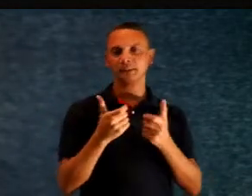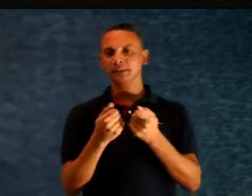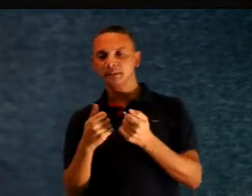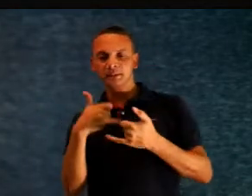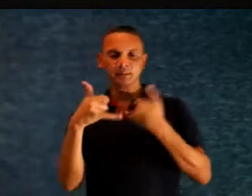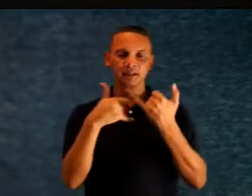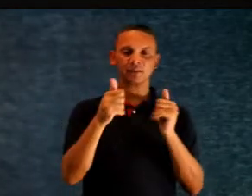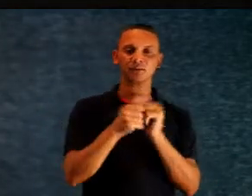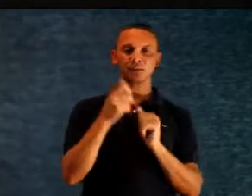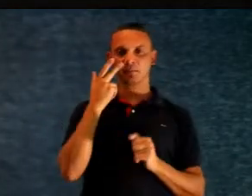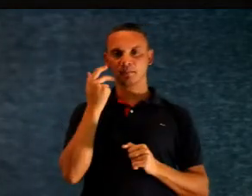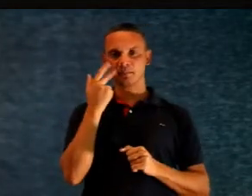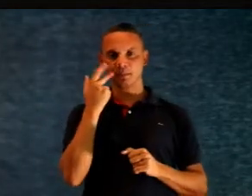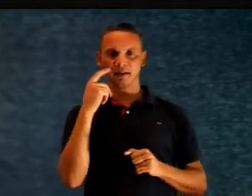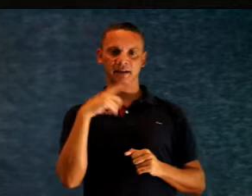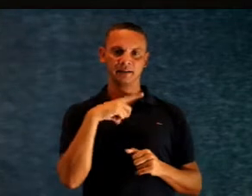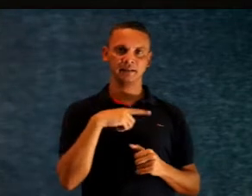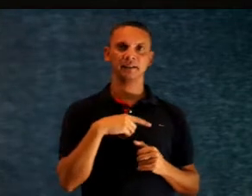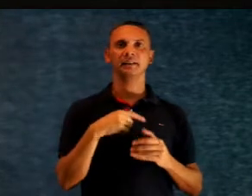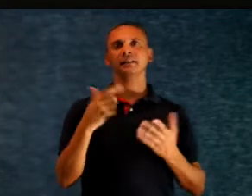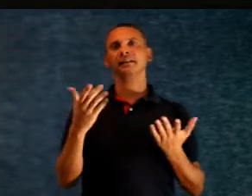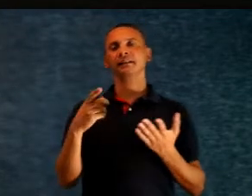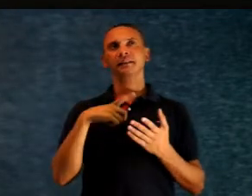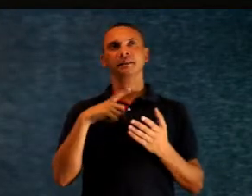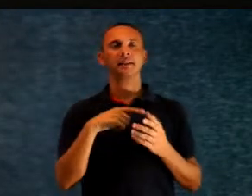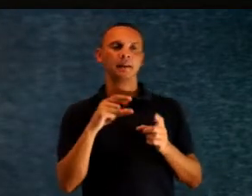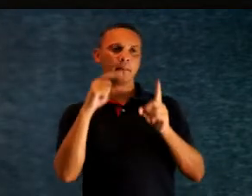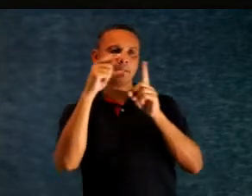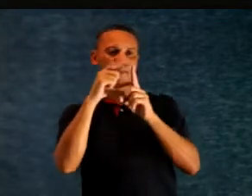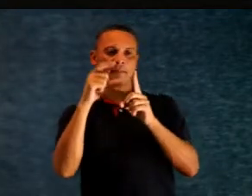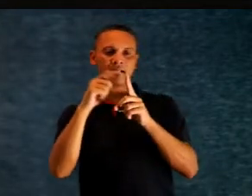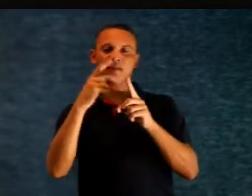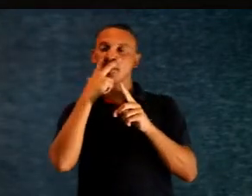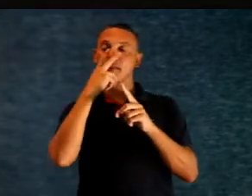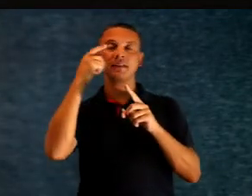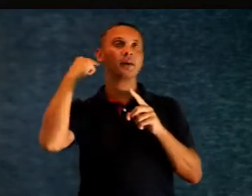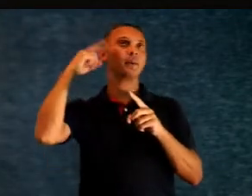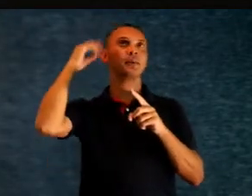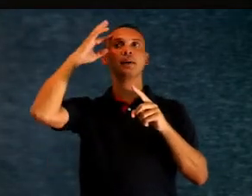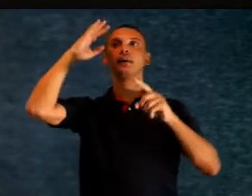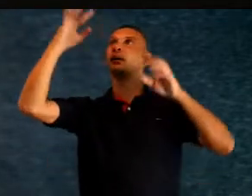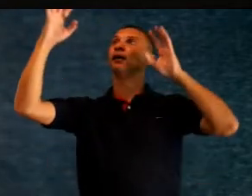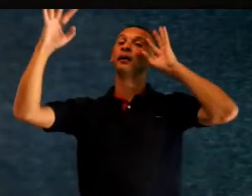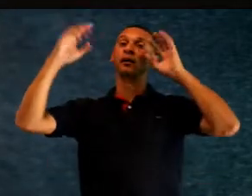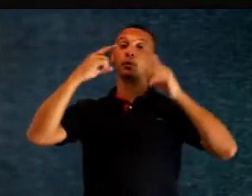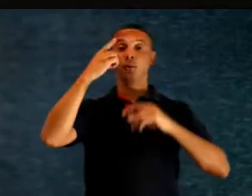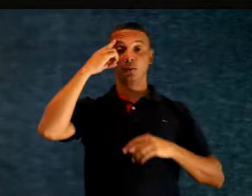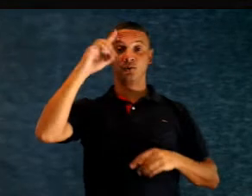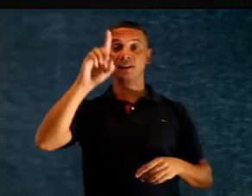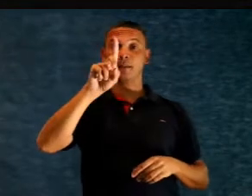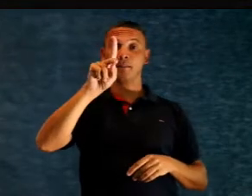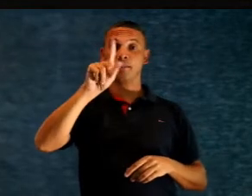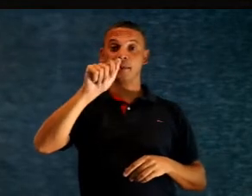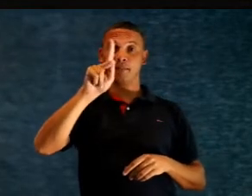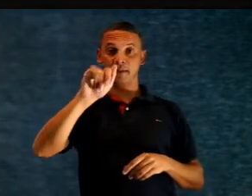menina de 8 anos, mas dona de tal ressonância encantatória que considerei merecida a derrota, né? Opoponax